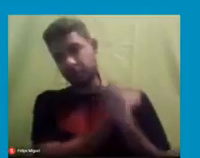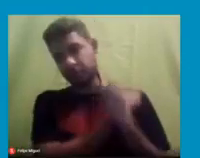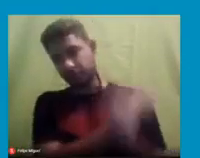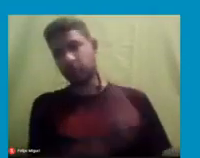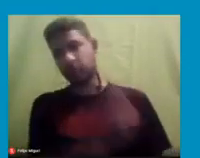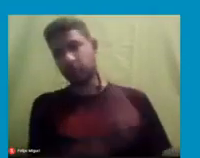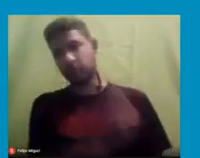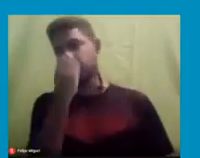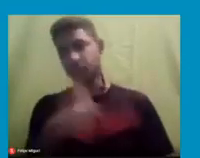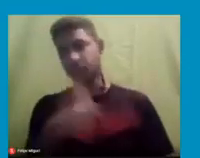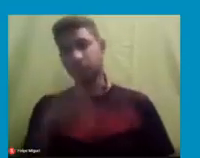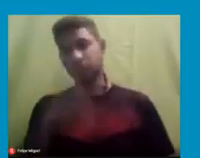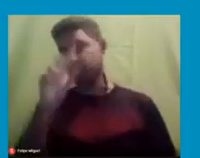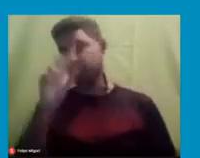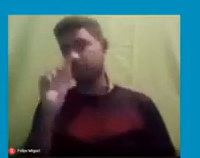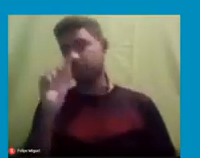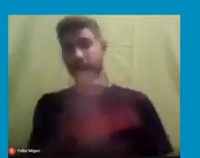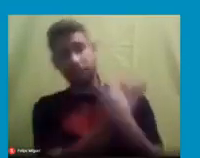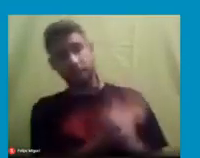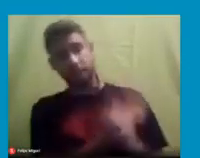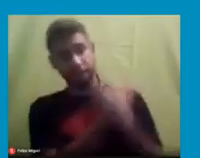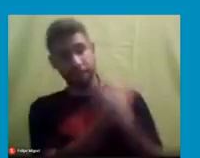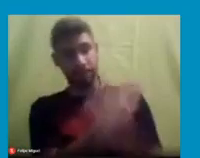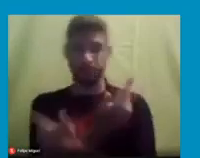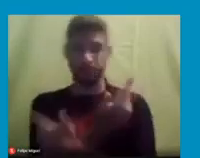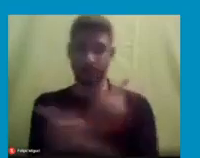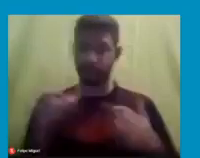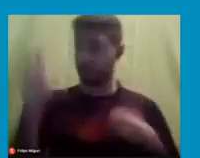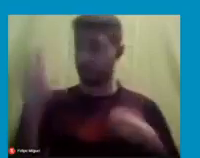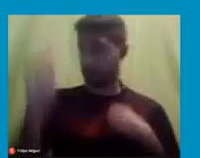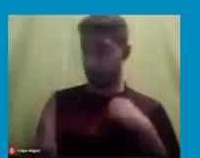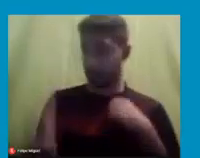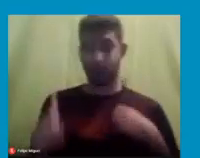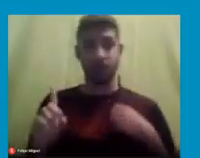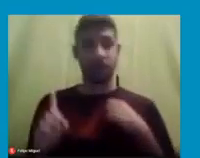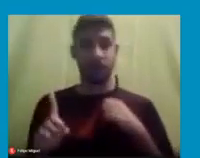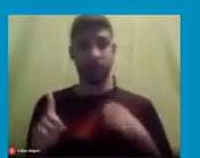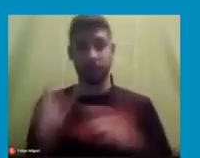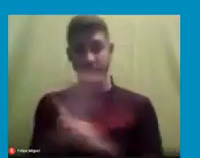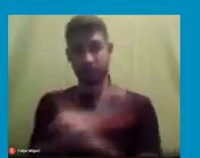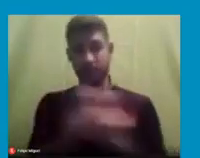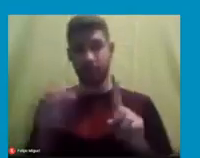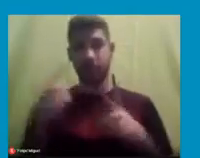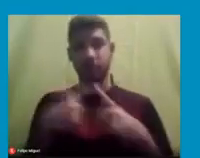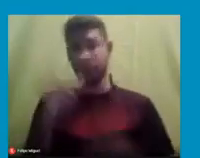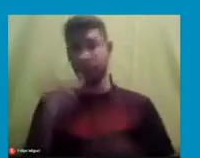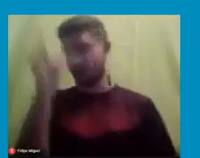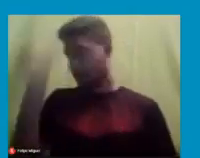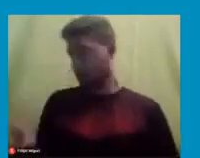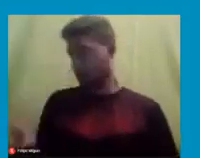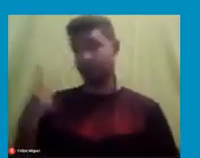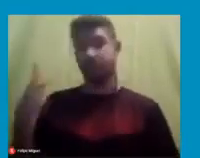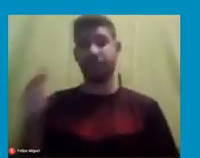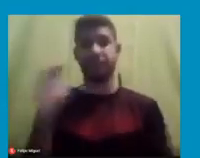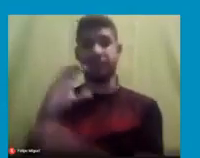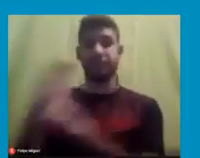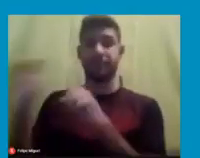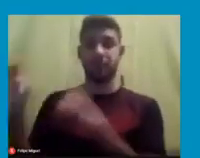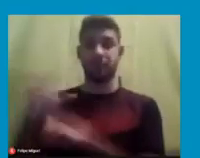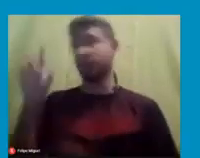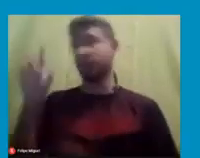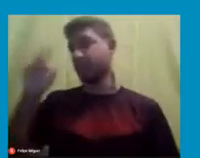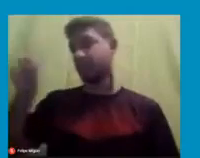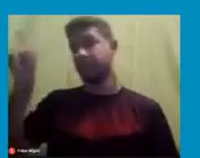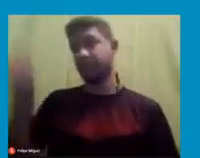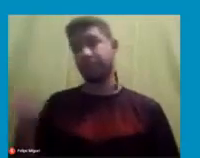os escravos não tinham qualquer direito civil, porque eles não eram considerados cidadãos, não eram considerados pessoas,